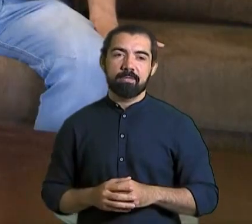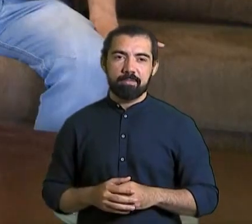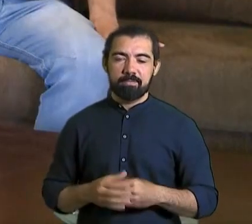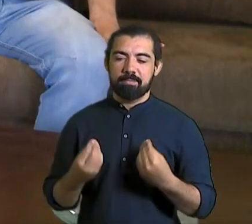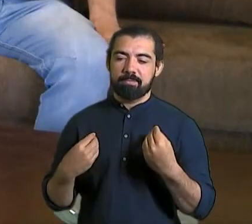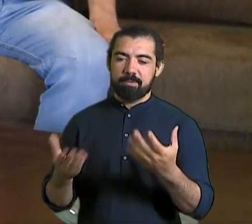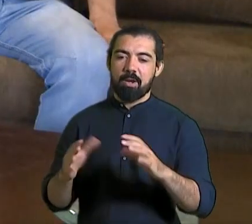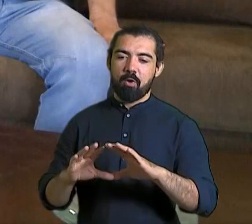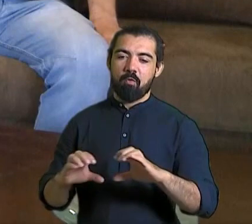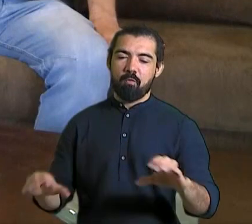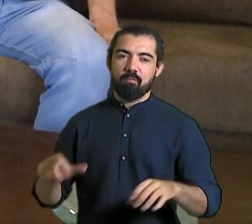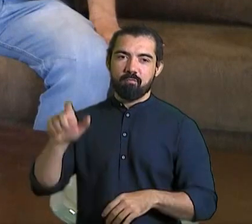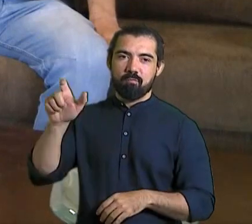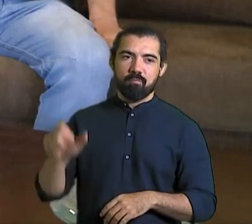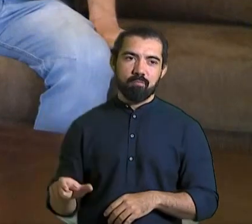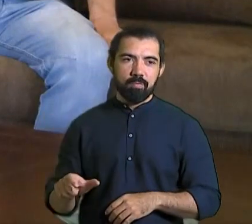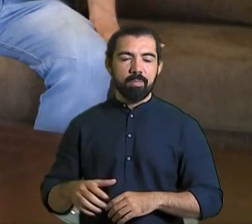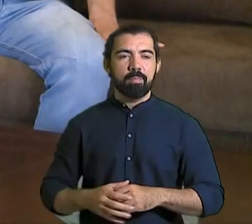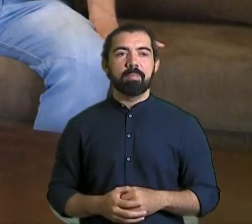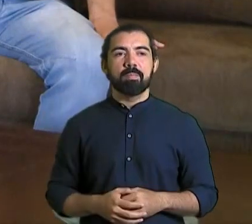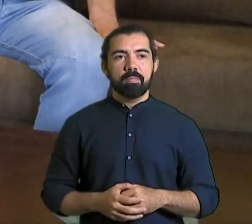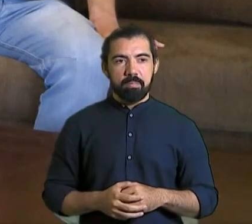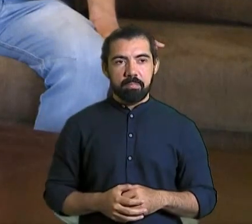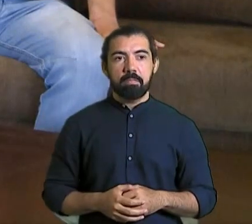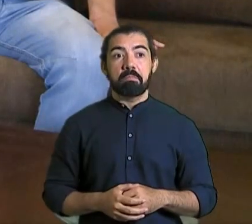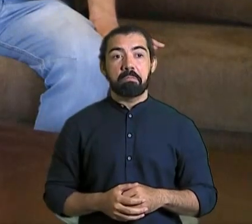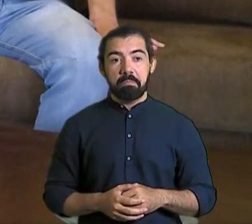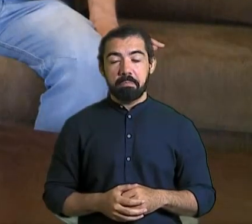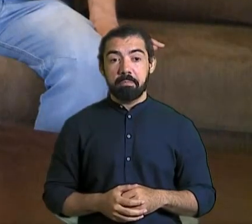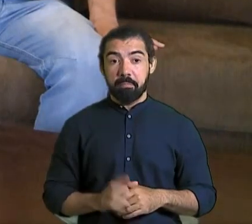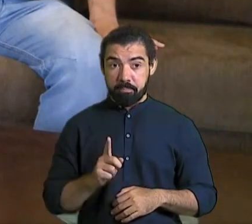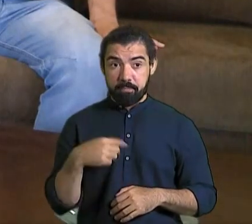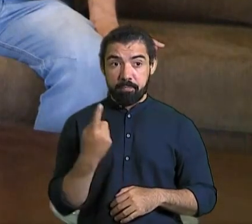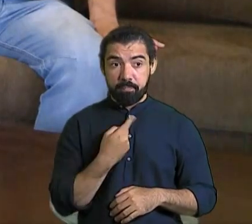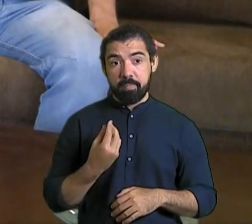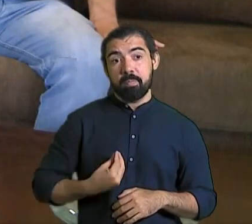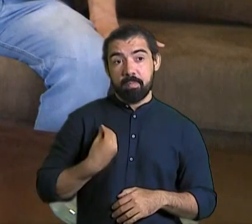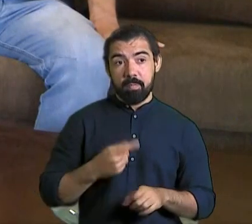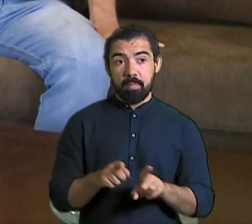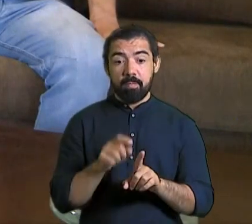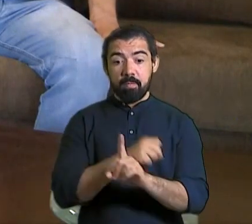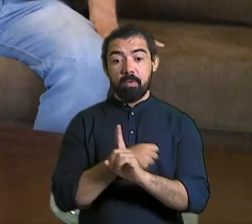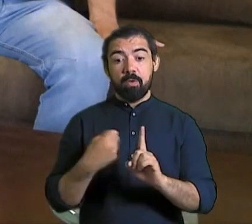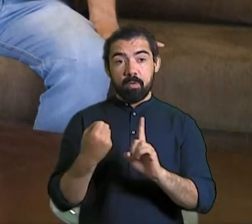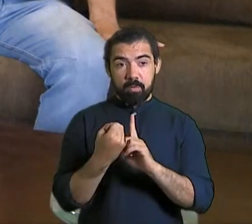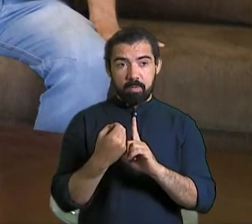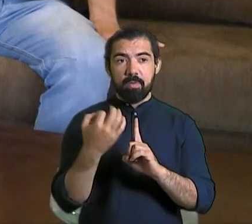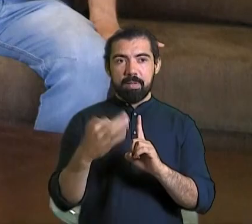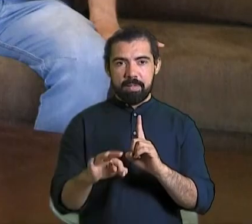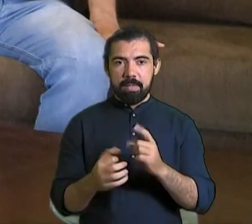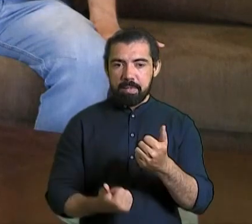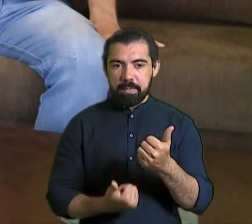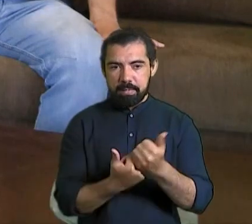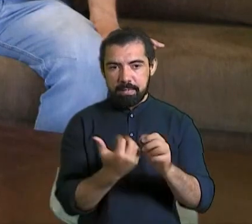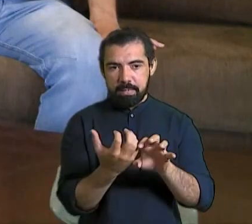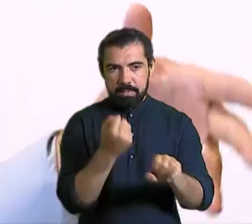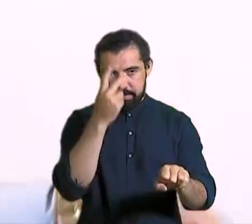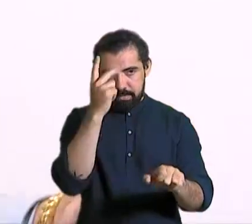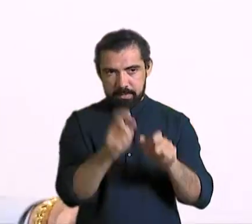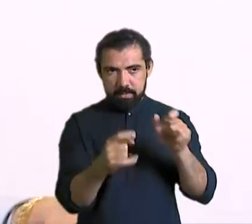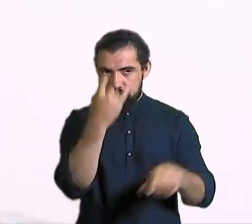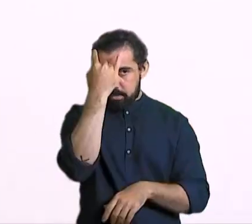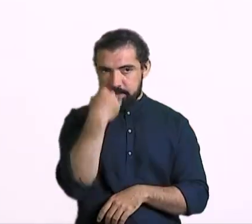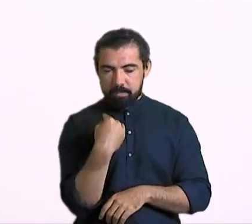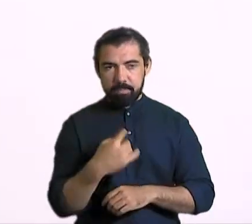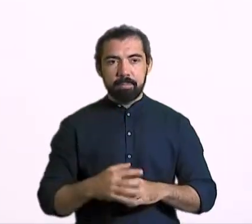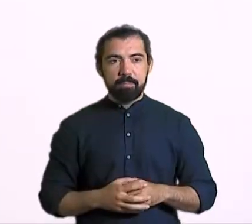conforto ao jurisdicionado. Inclusive, nós participamos, enquanto Sociedade de Assistência aos Cegos, apresentando o projeto Samba